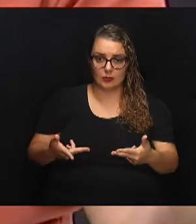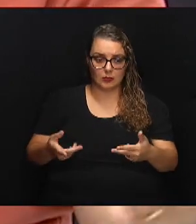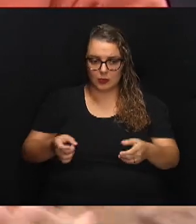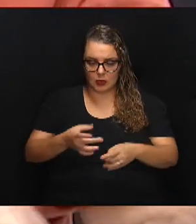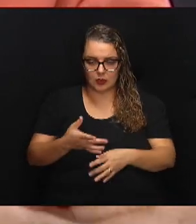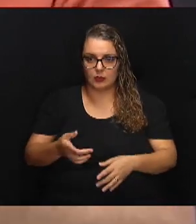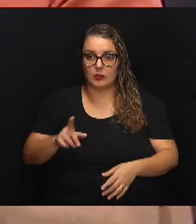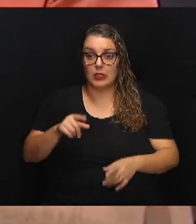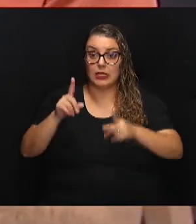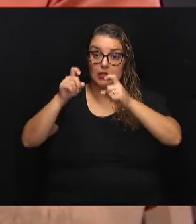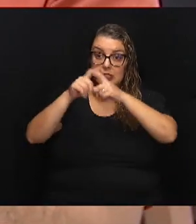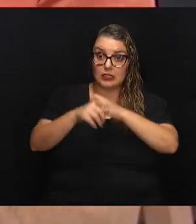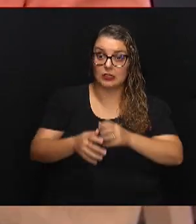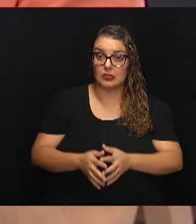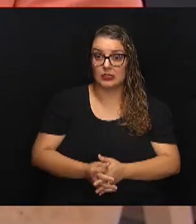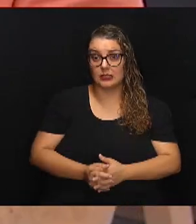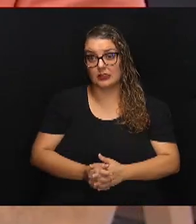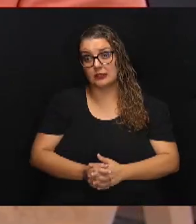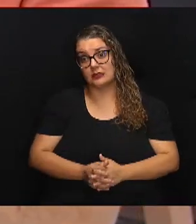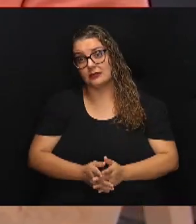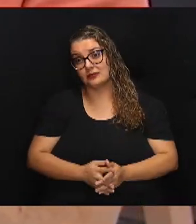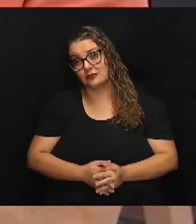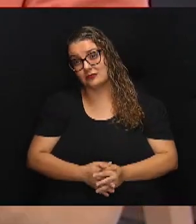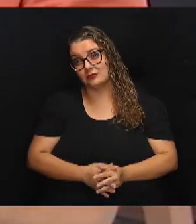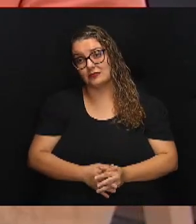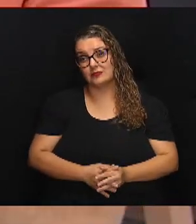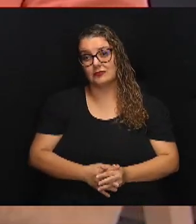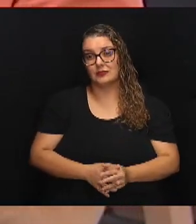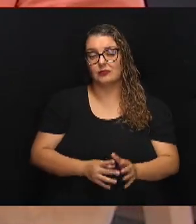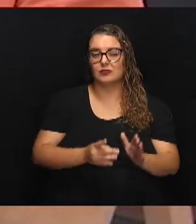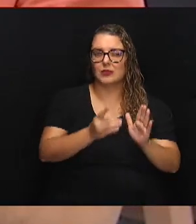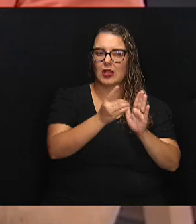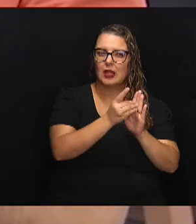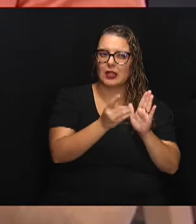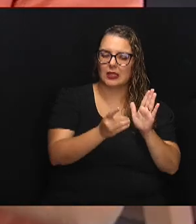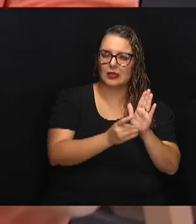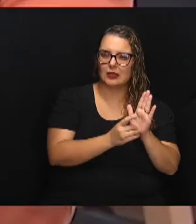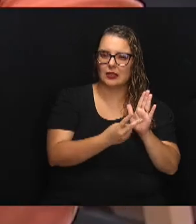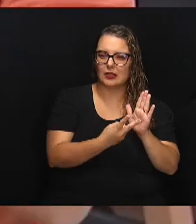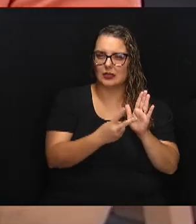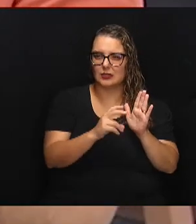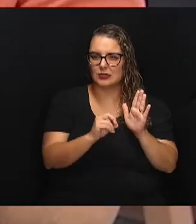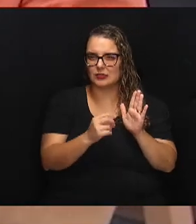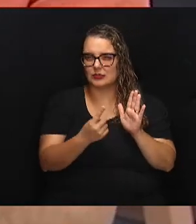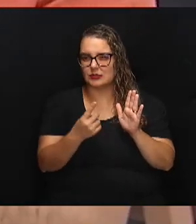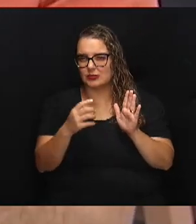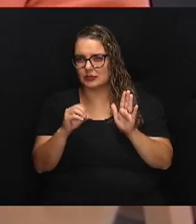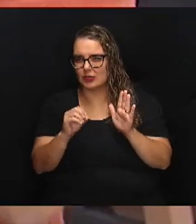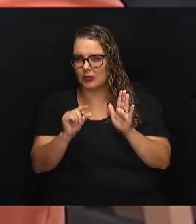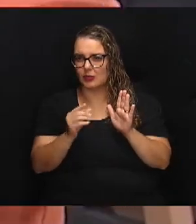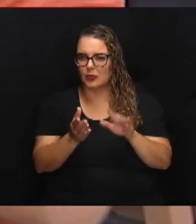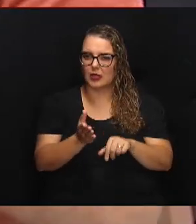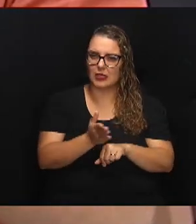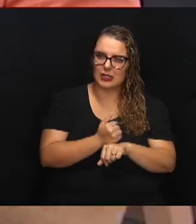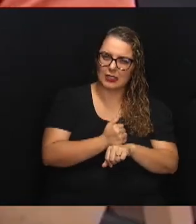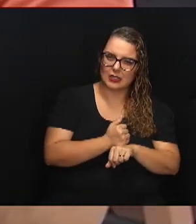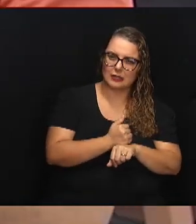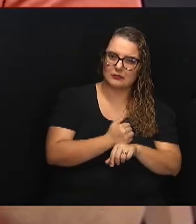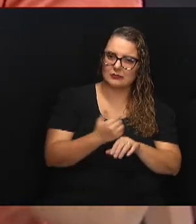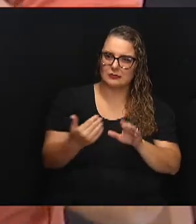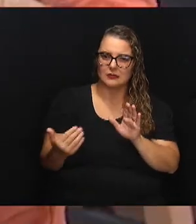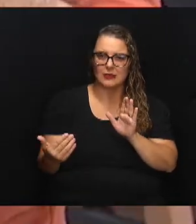era complicada. Da década de 2010, um pouquinho antes de 2010